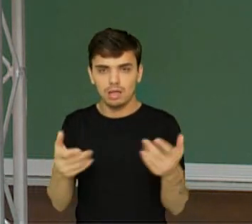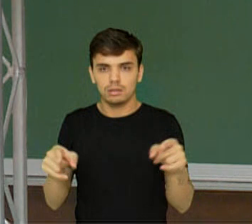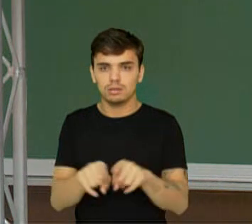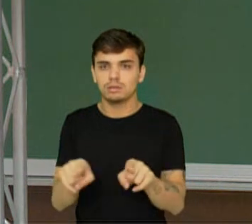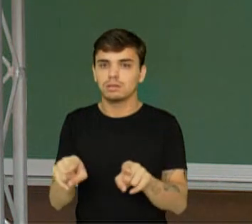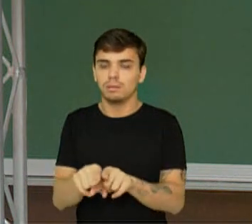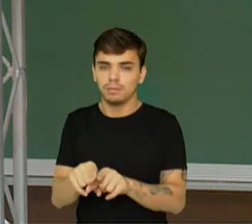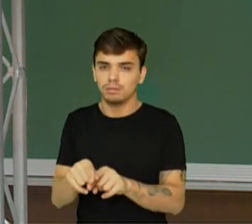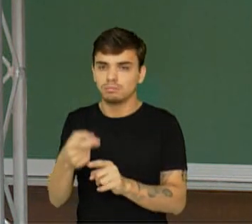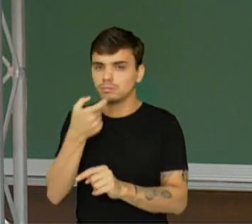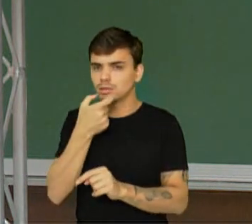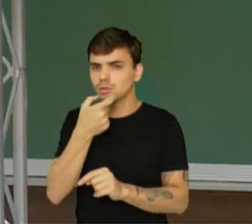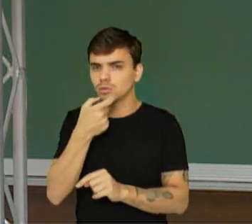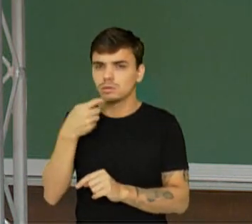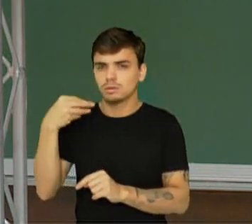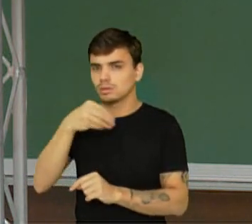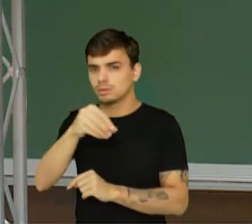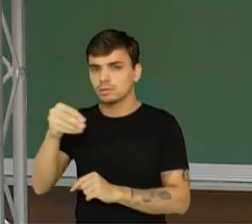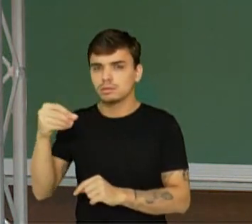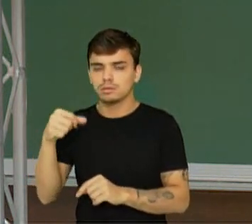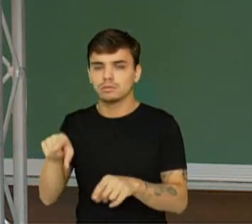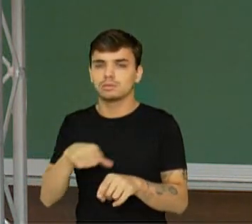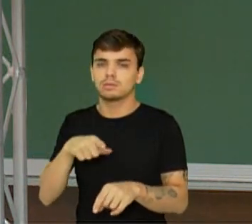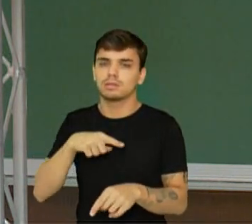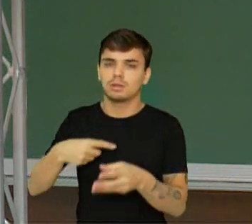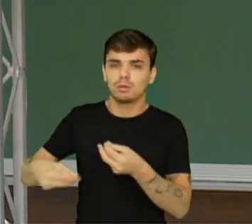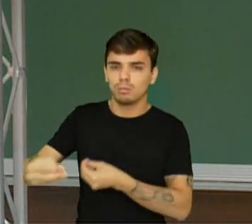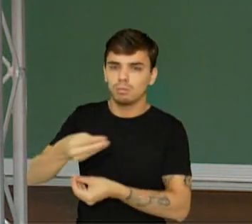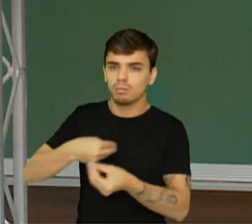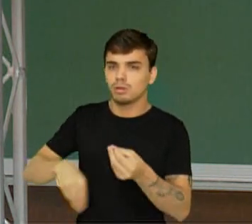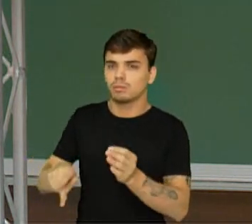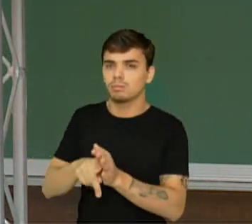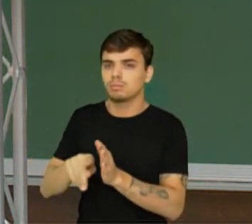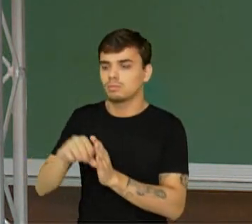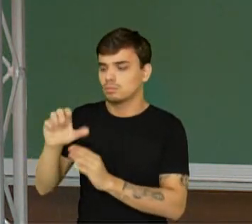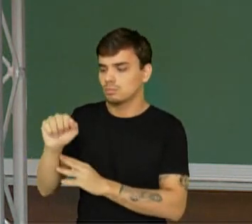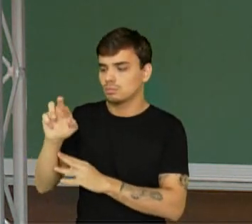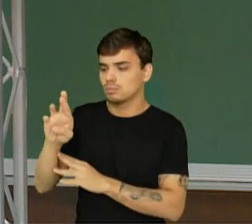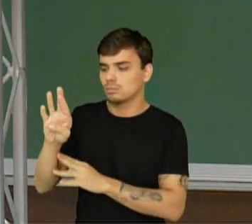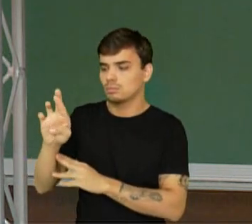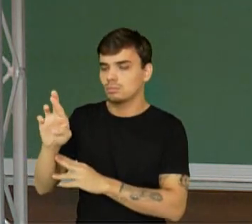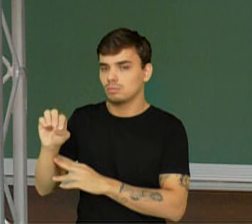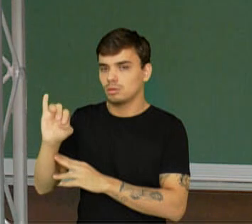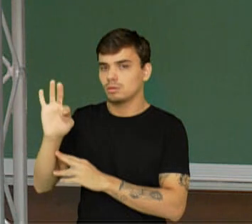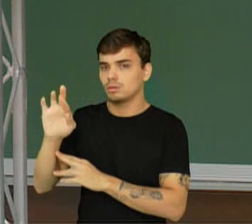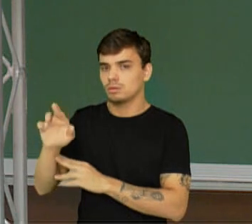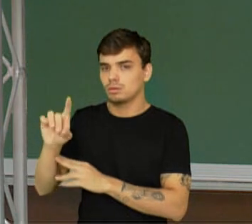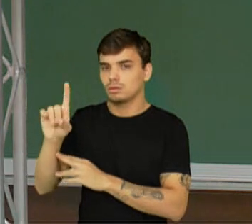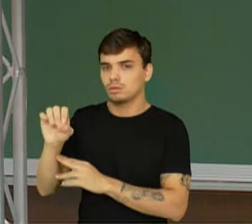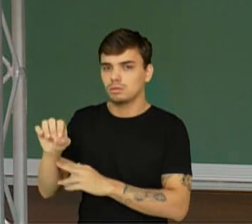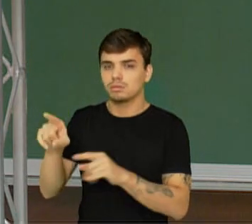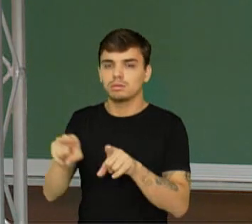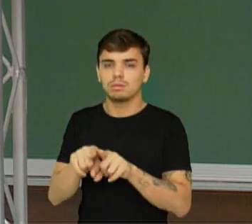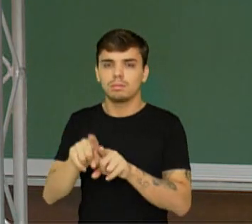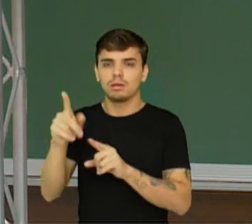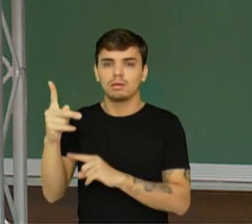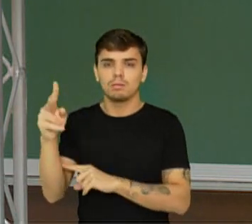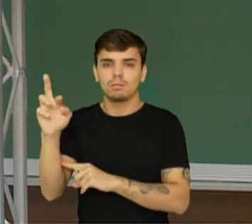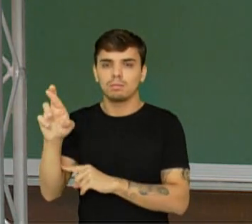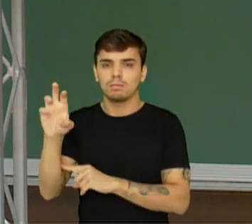salgados, proporcionam uma mistura de carboidratos, proteínas e graças e te